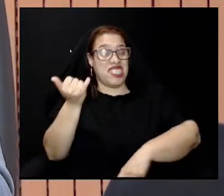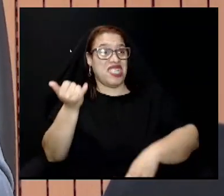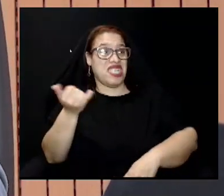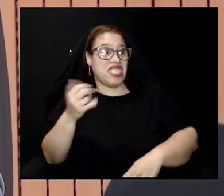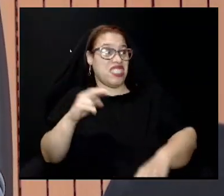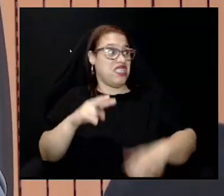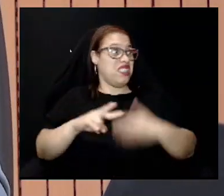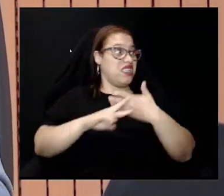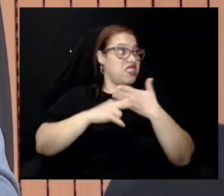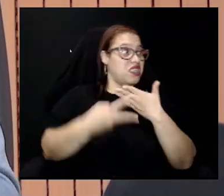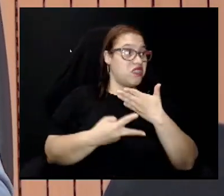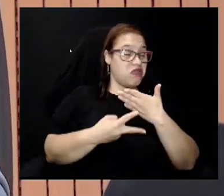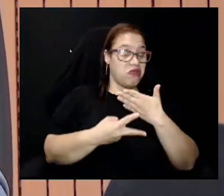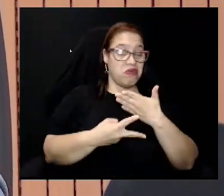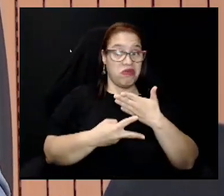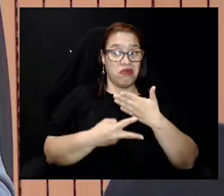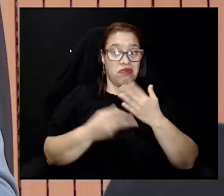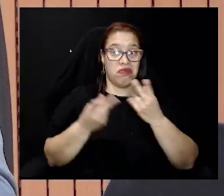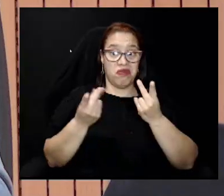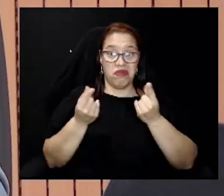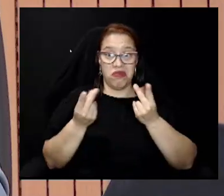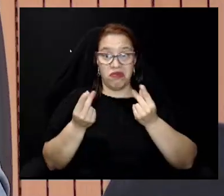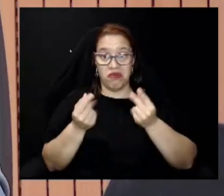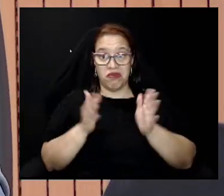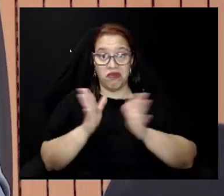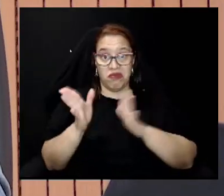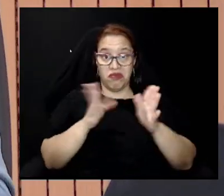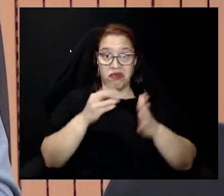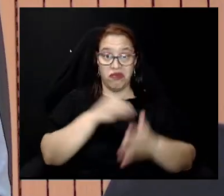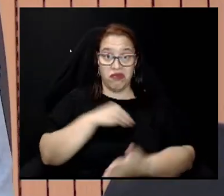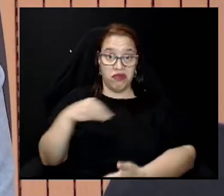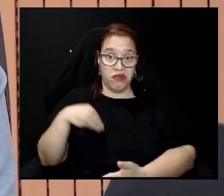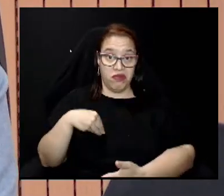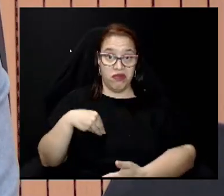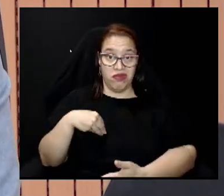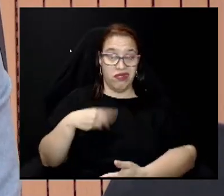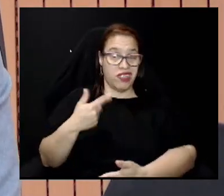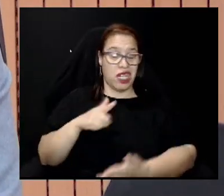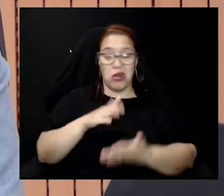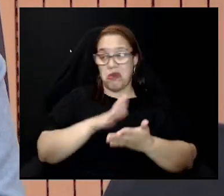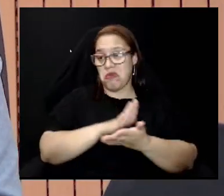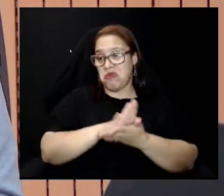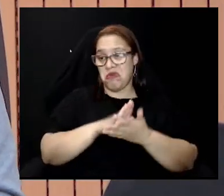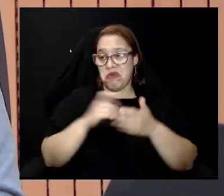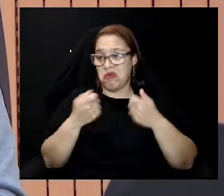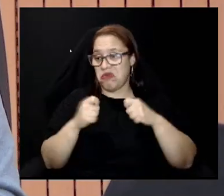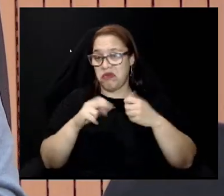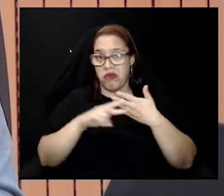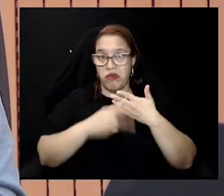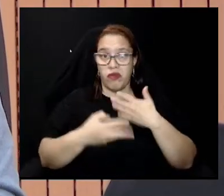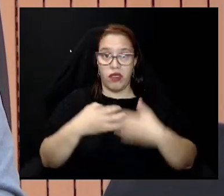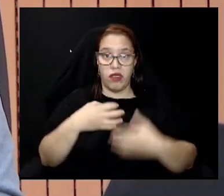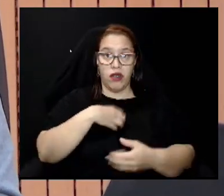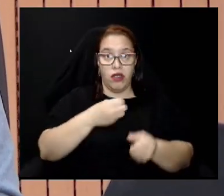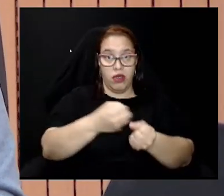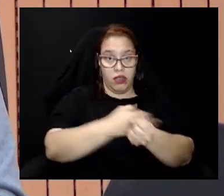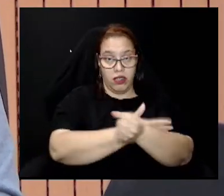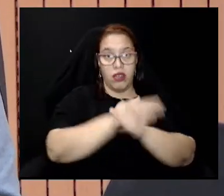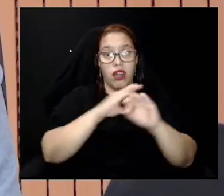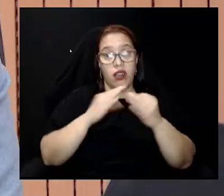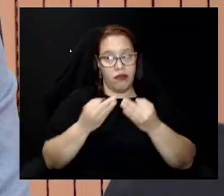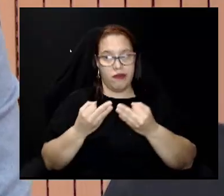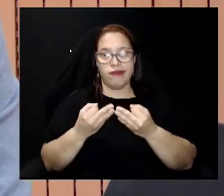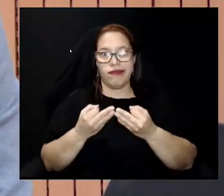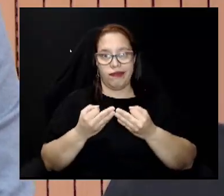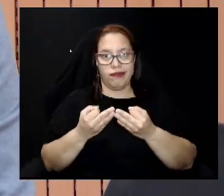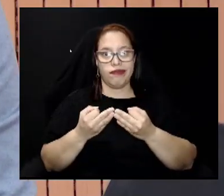em custo, em acesso a exames, condutas desnecessárias, sem contar um impacto emocional naquela família, né? Então,